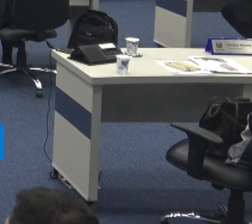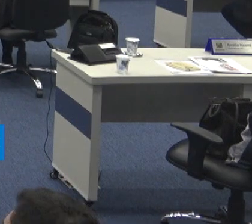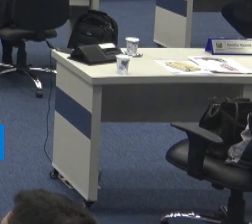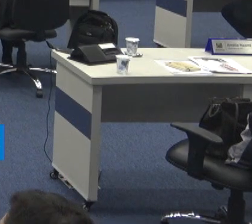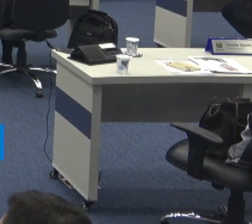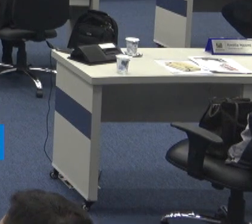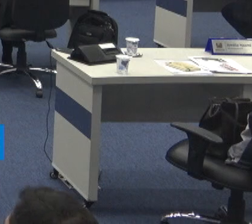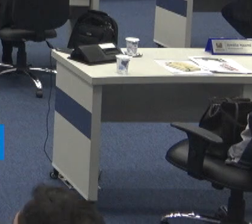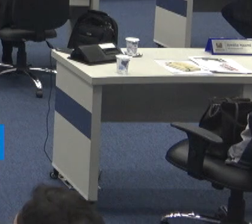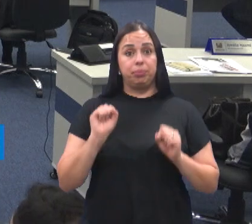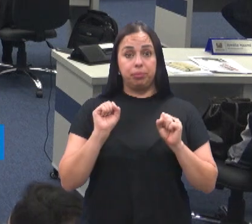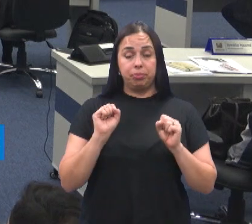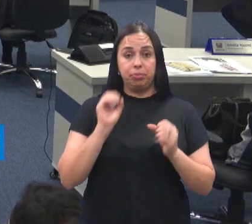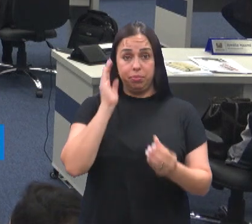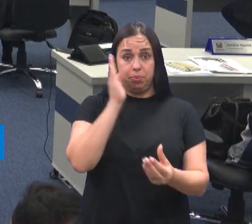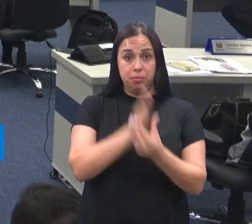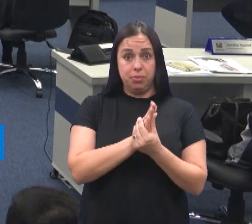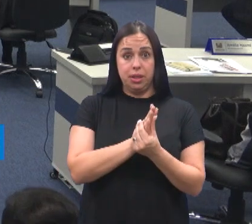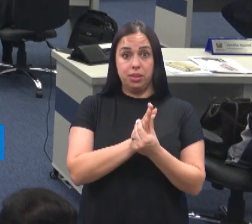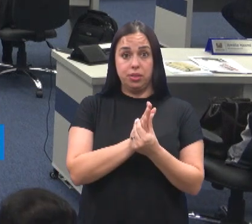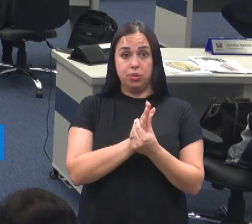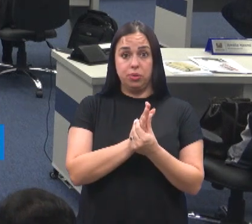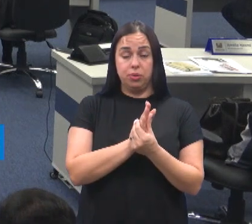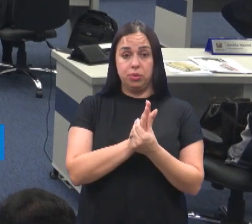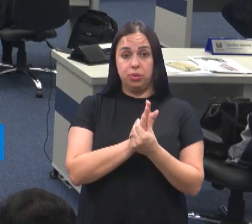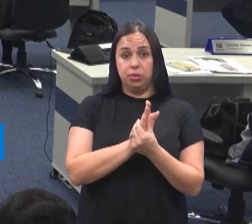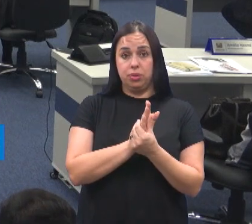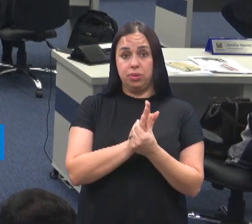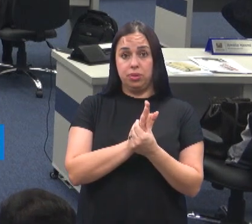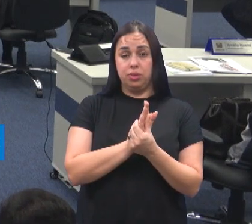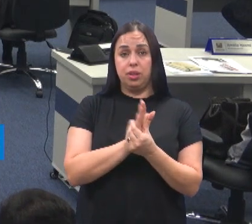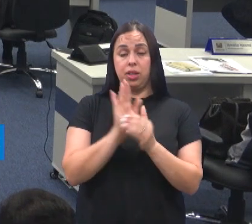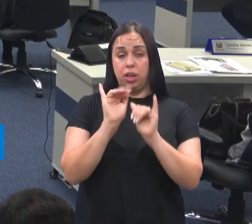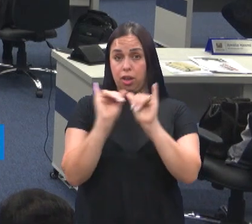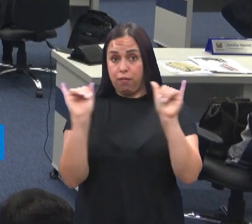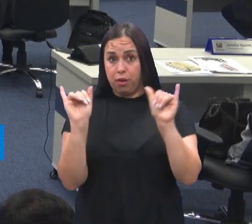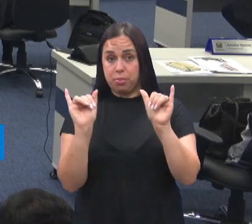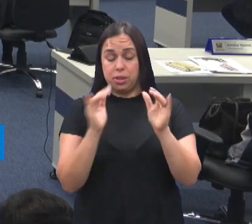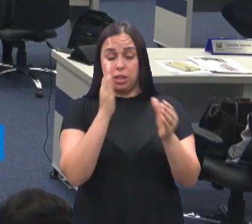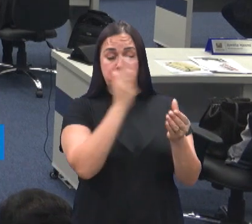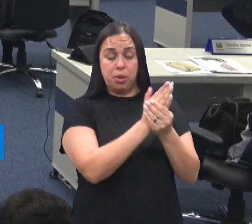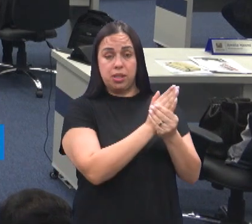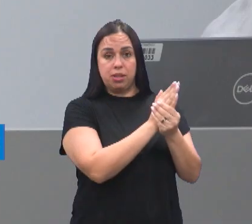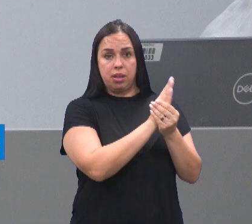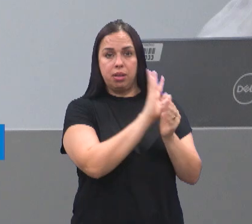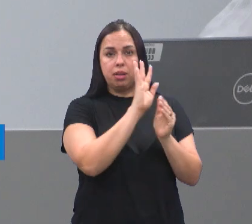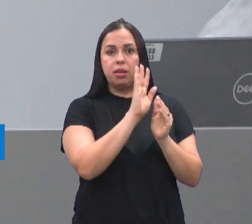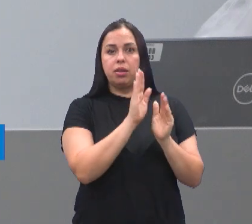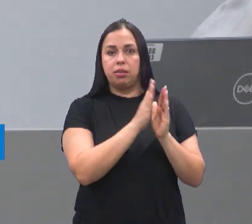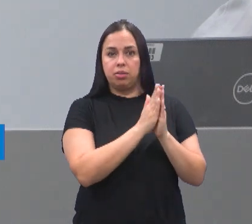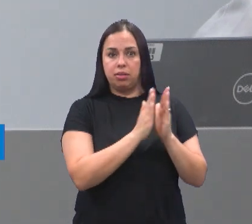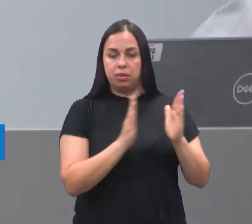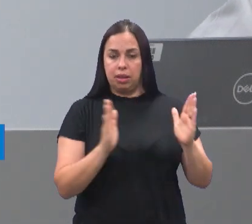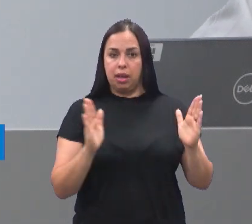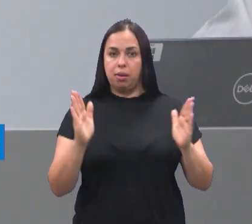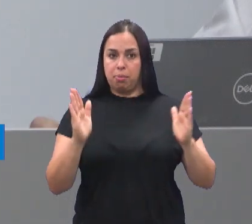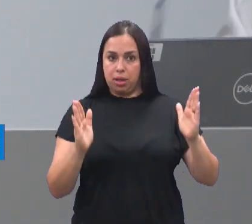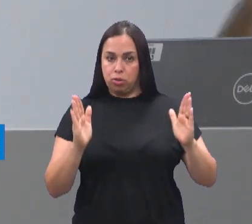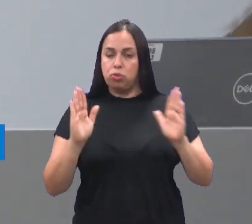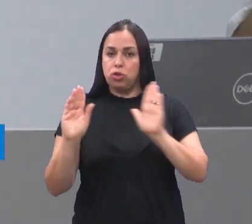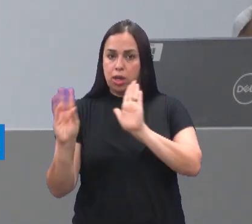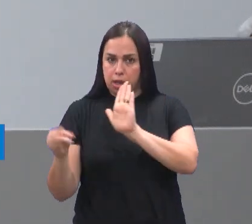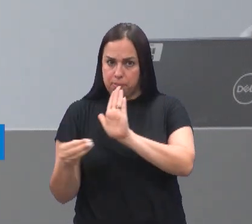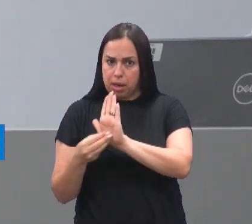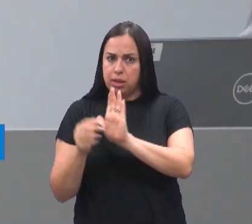Em votação, o processo. Informa aos senhores vereadores que esse processo encontra-se em prazo de emenda. Consulta os